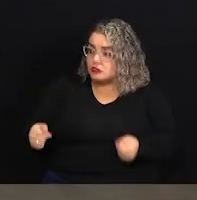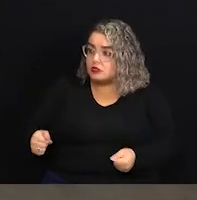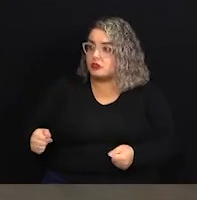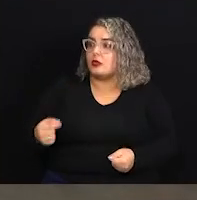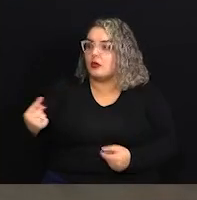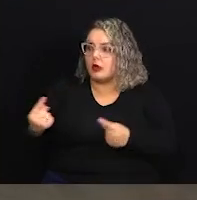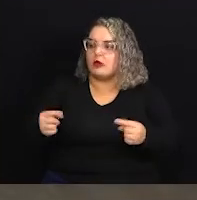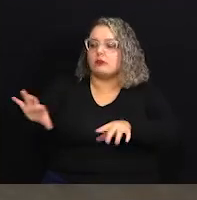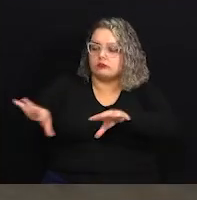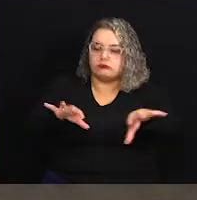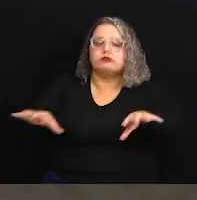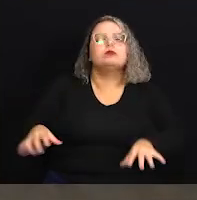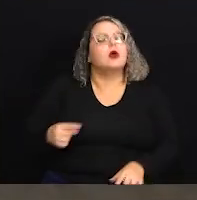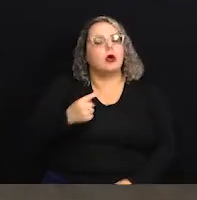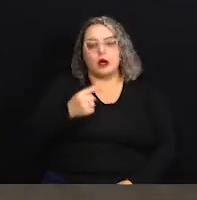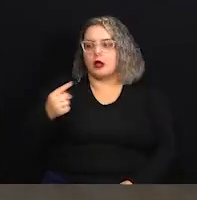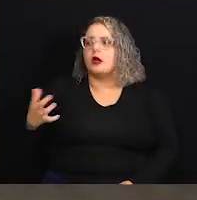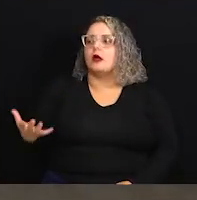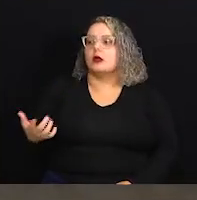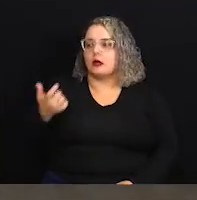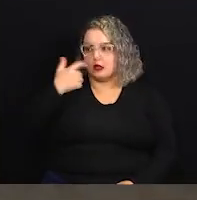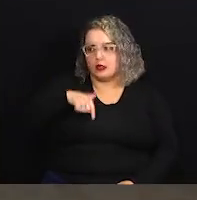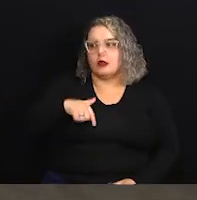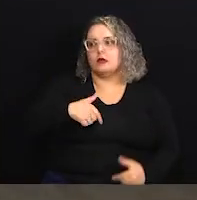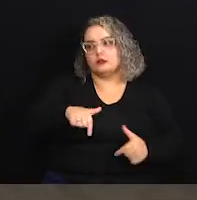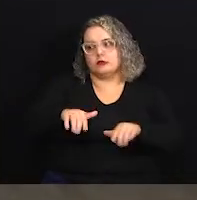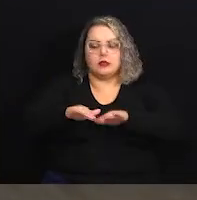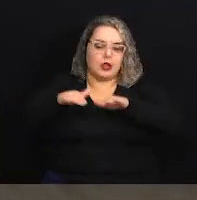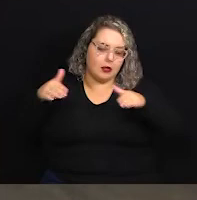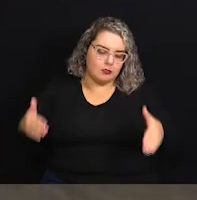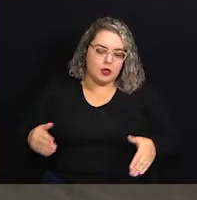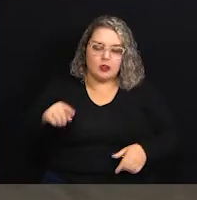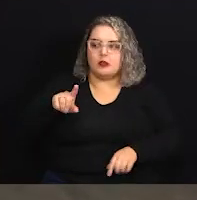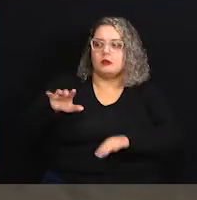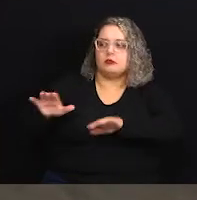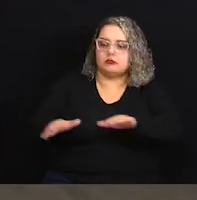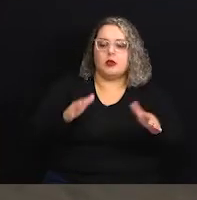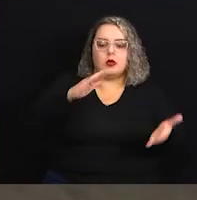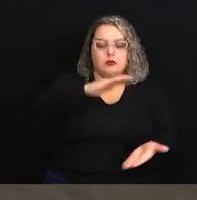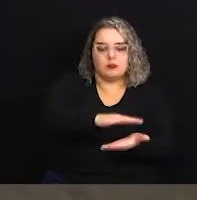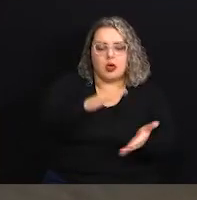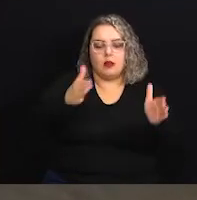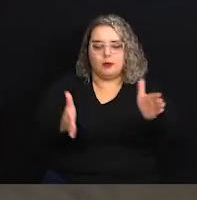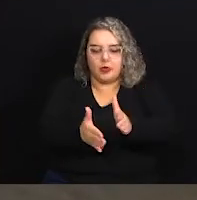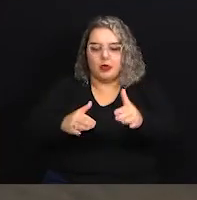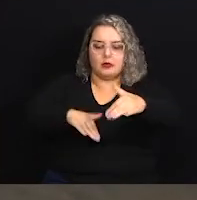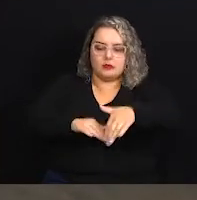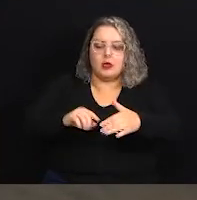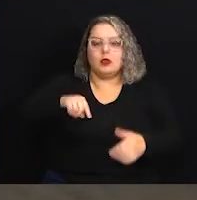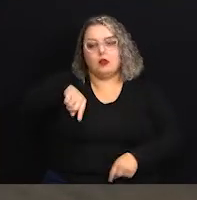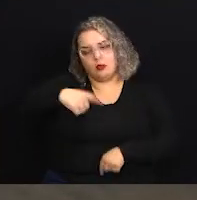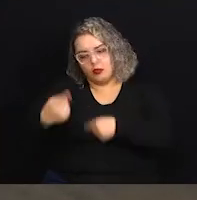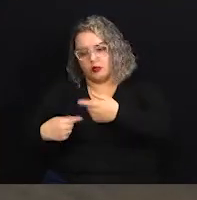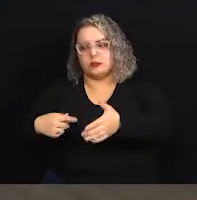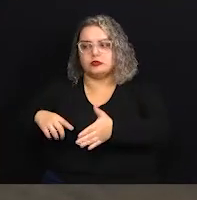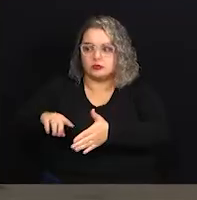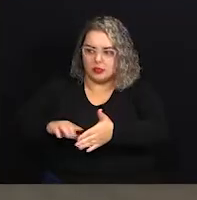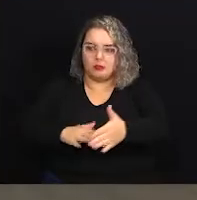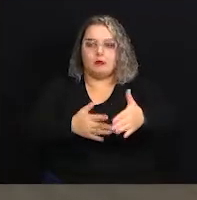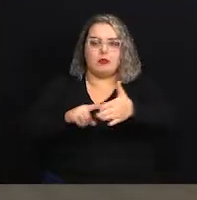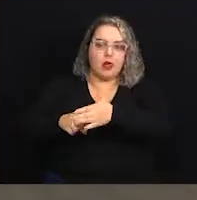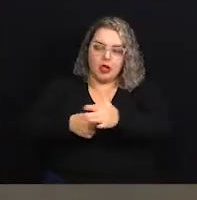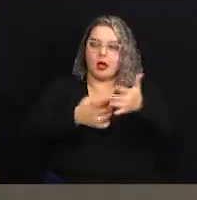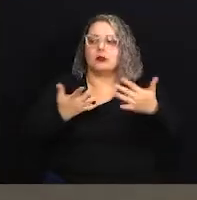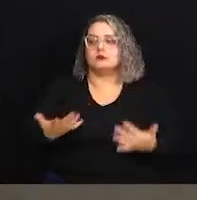cada uma faz parte de um processo? Cada uma faz uma coisa. Tem uns que trabalham na mesa, outros trabalham na prensa, outros trabalham na máquina. Cada um faz uma coisa.